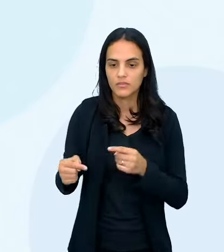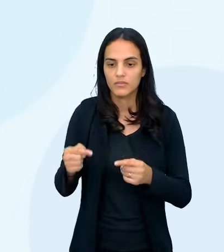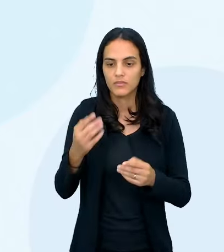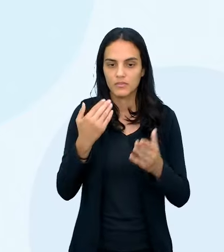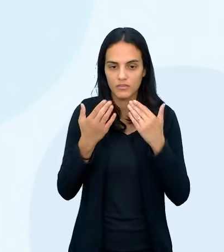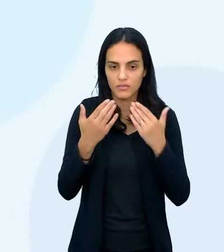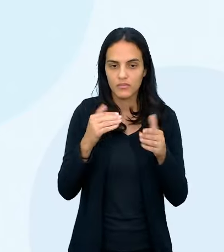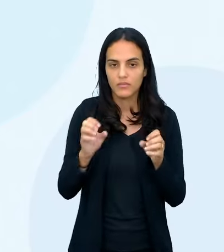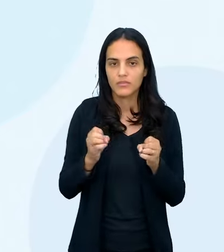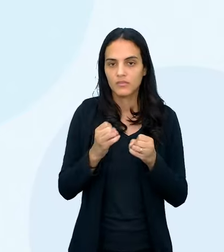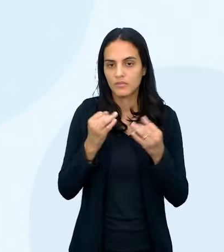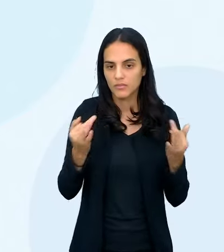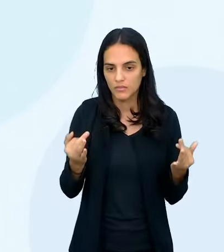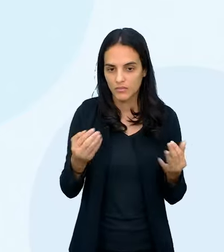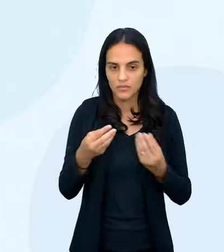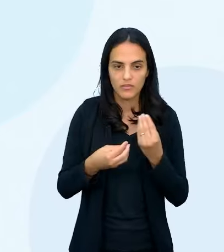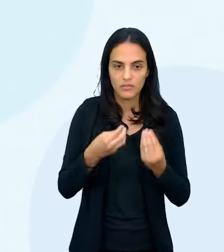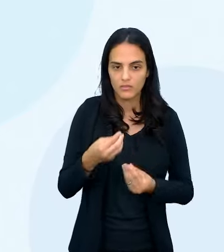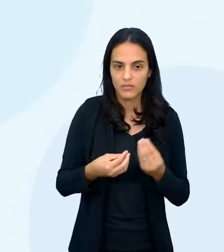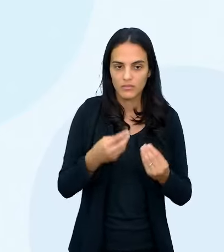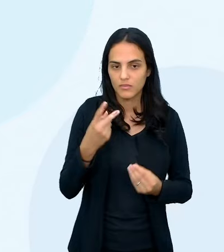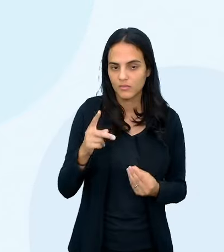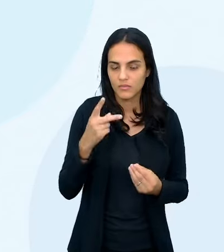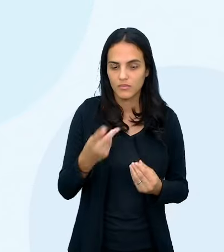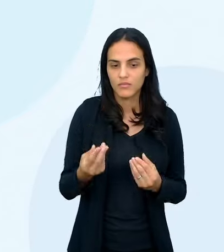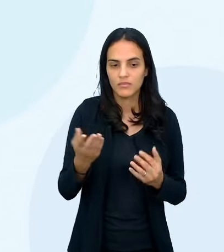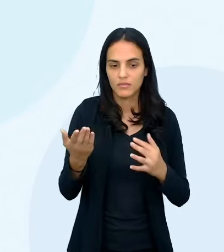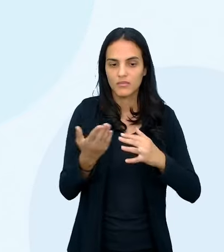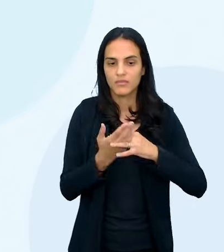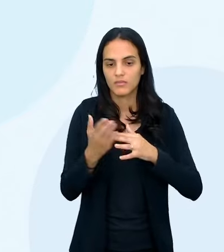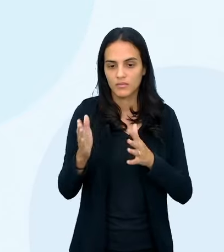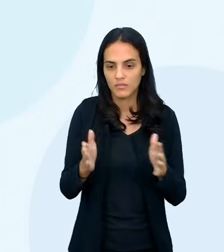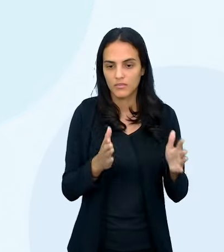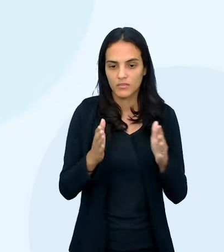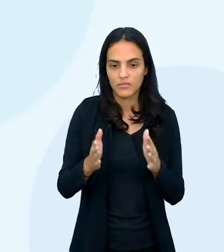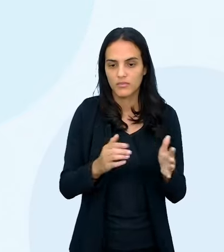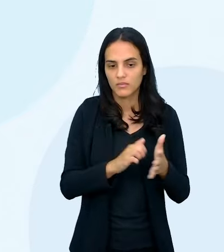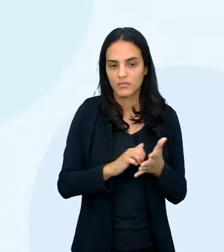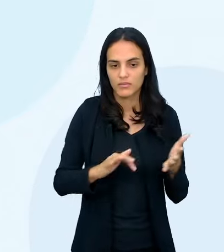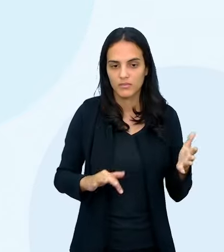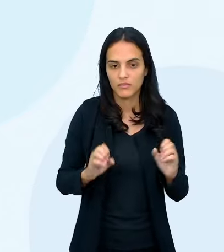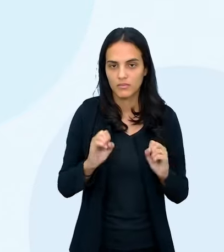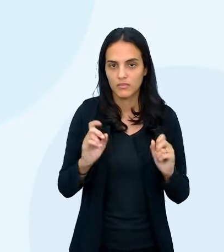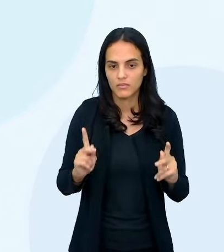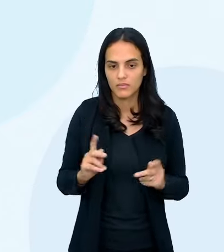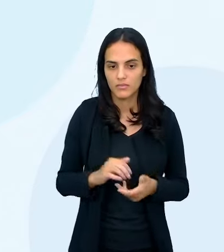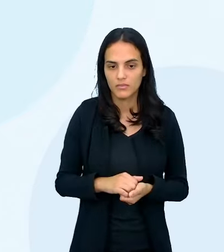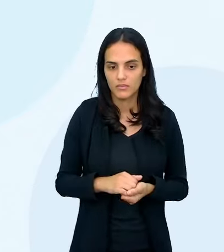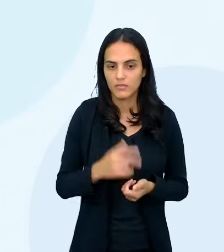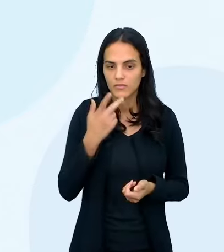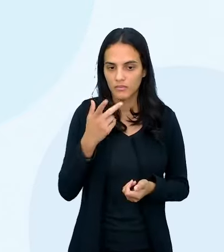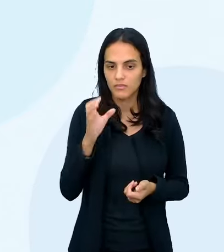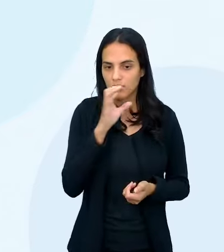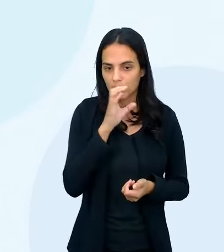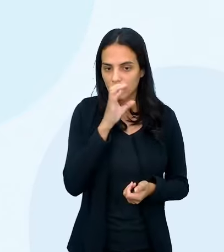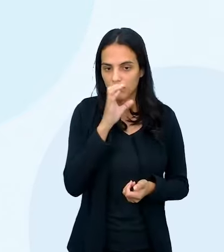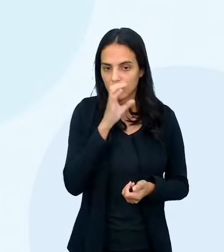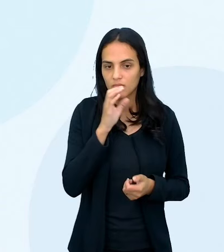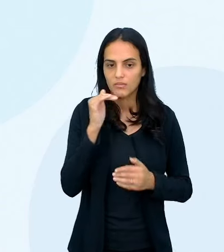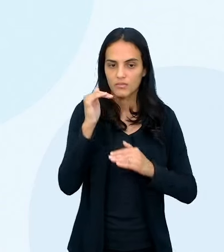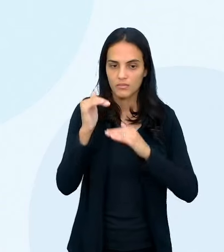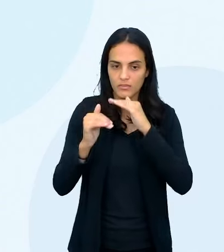conversa, ver como que ele está integrado na produção da atividade ali. Tá? Vamos falar rapidinho do desdobramento